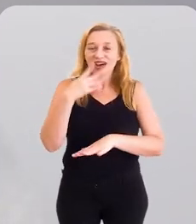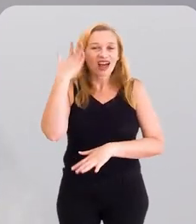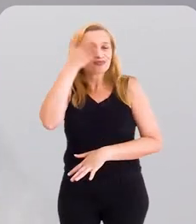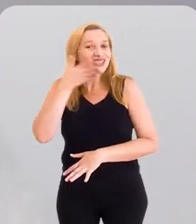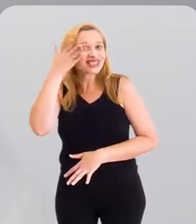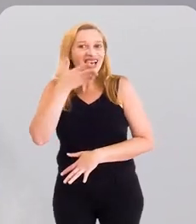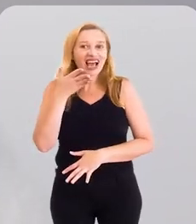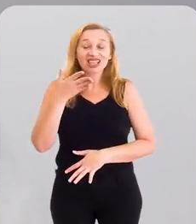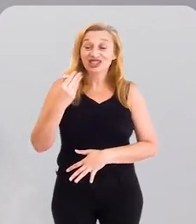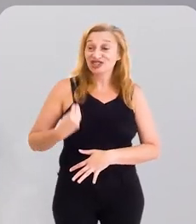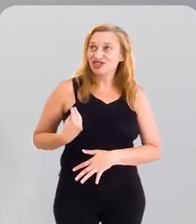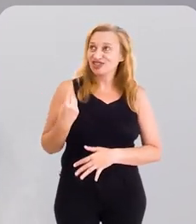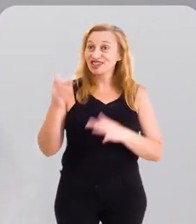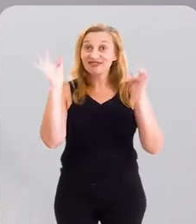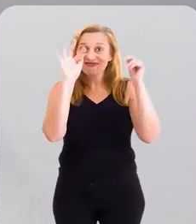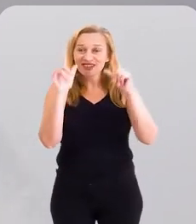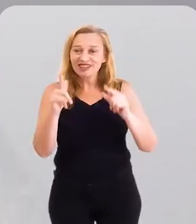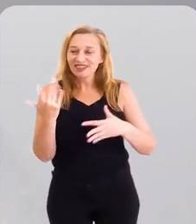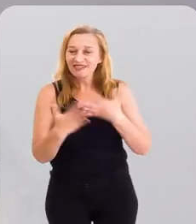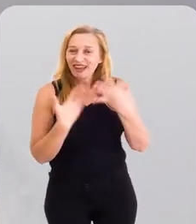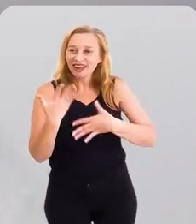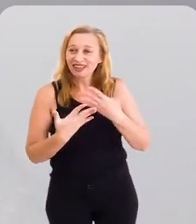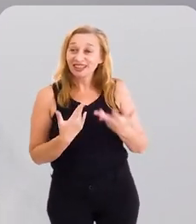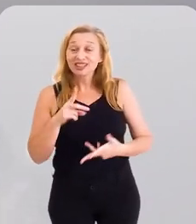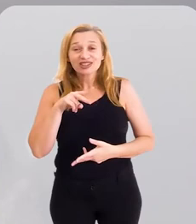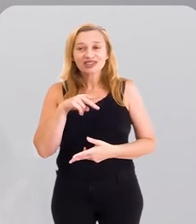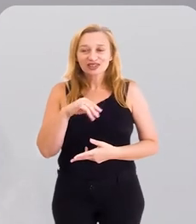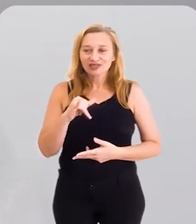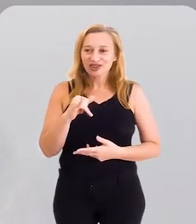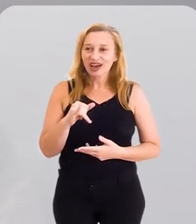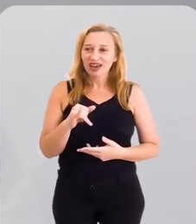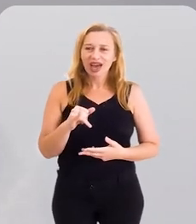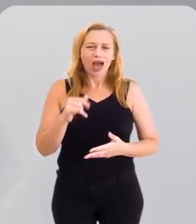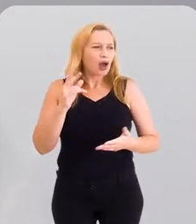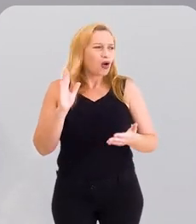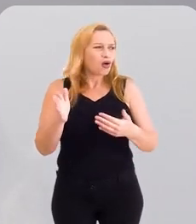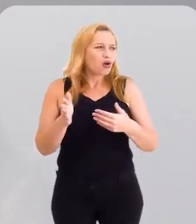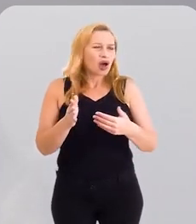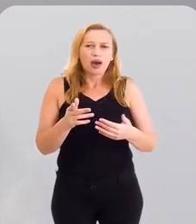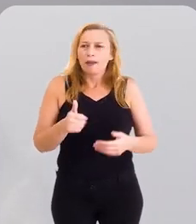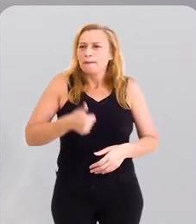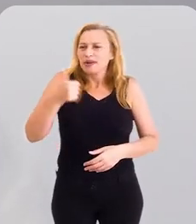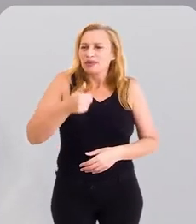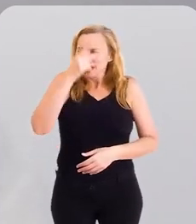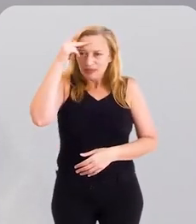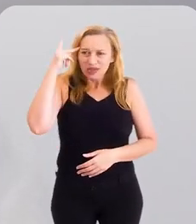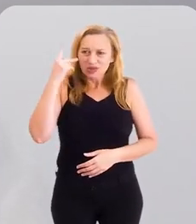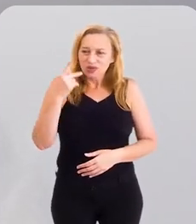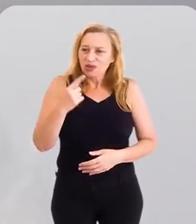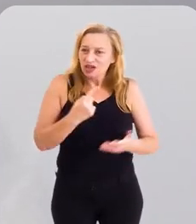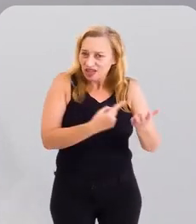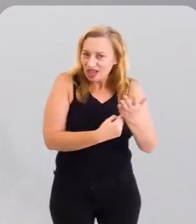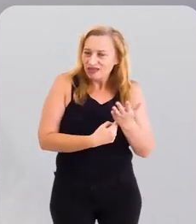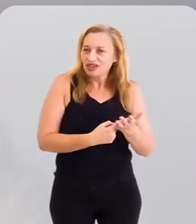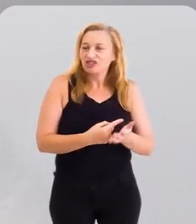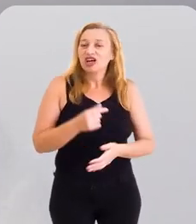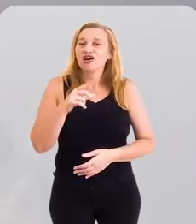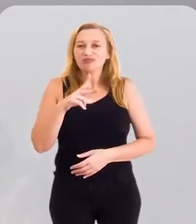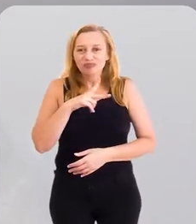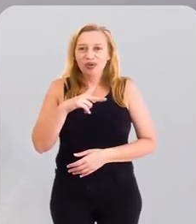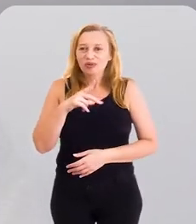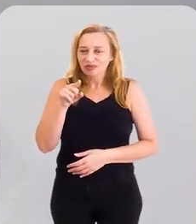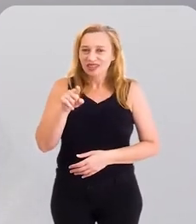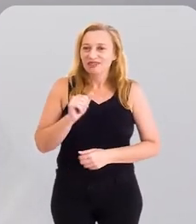sociais para disseminar mensagens de esperança, de bom ânimo, isso vai, a primeira pessoa que é atingida por isso é você mesmo.